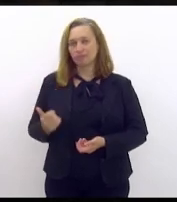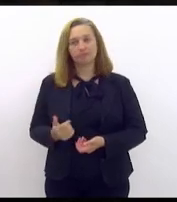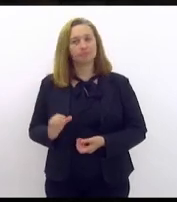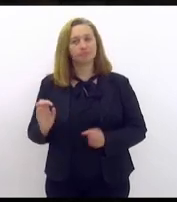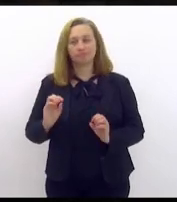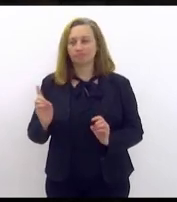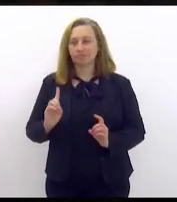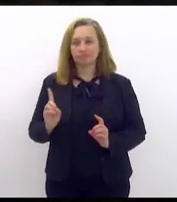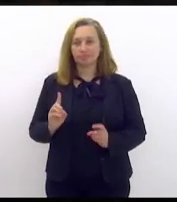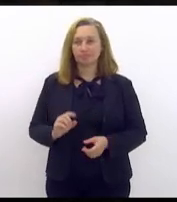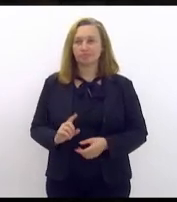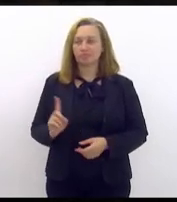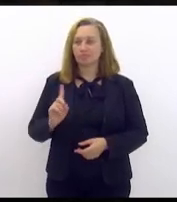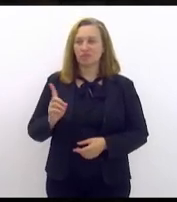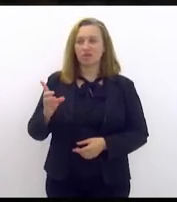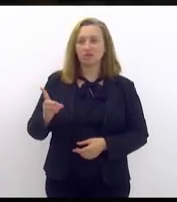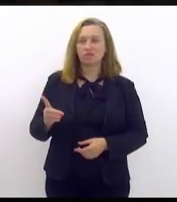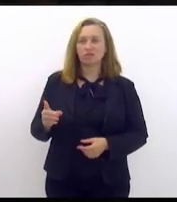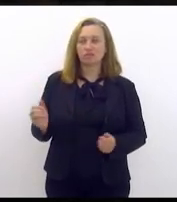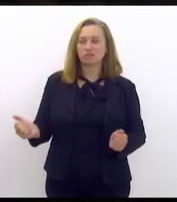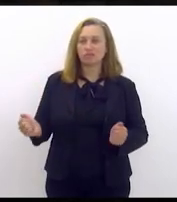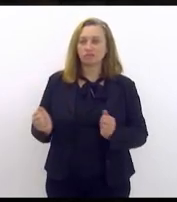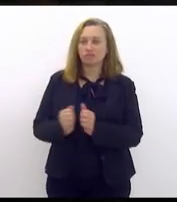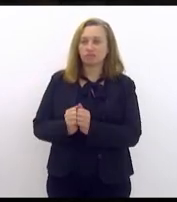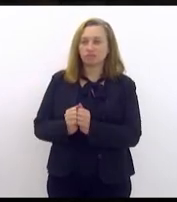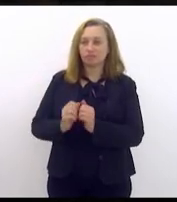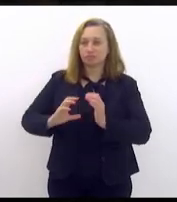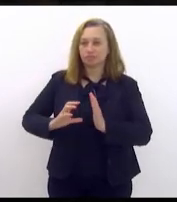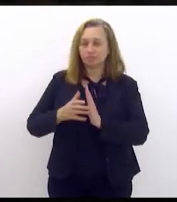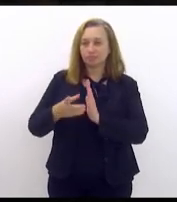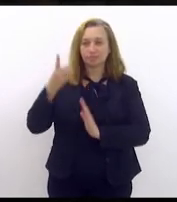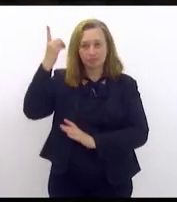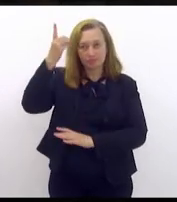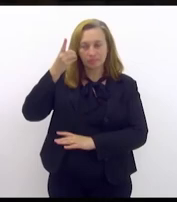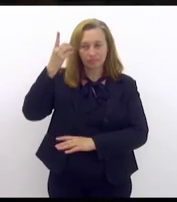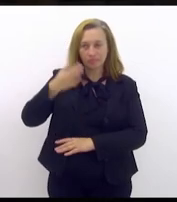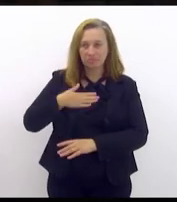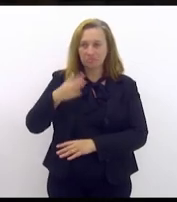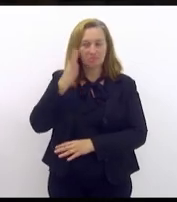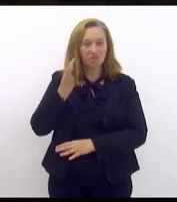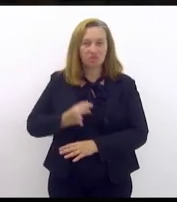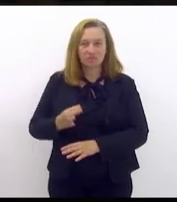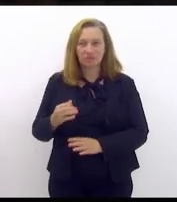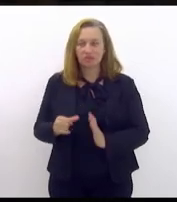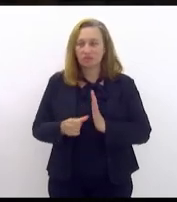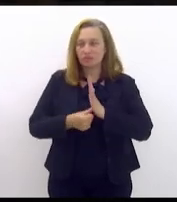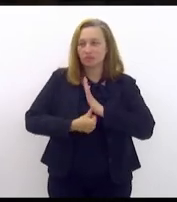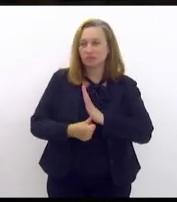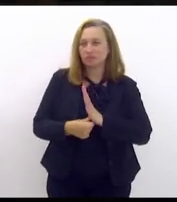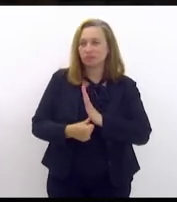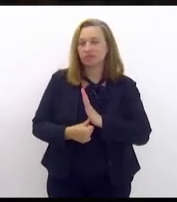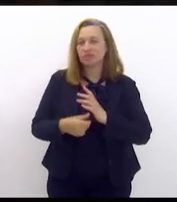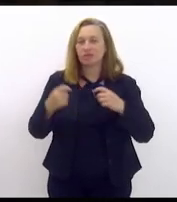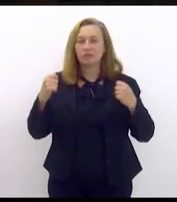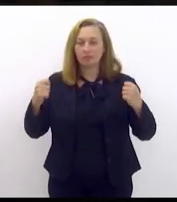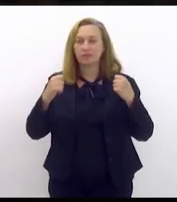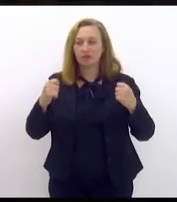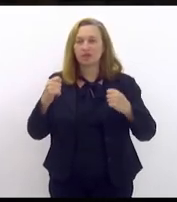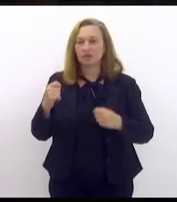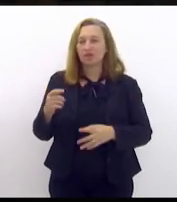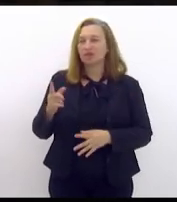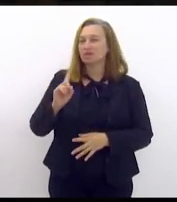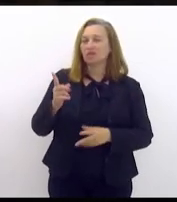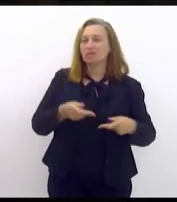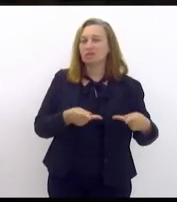turma, não foi deputado comigo, não sei o clube que torce, nem tampouco onde mora, não frequenta a